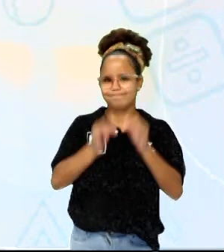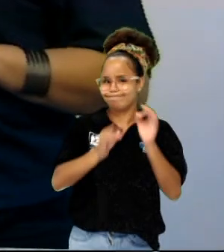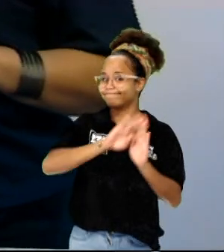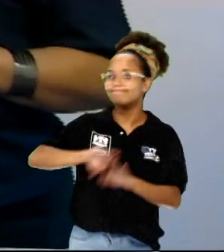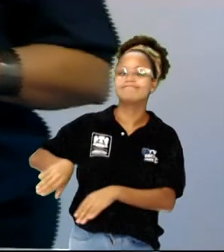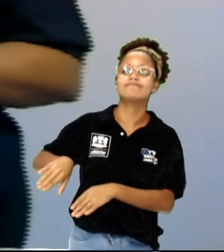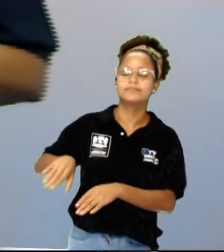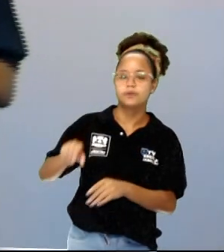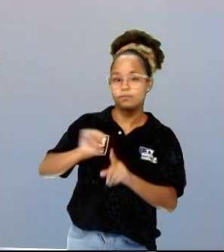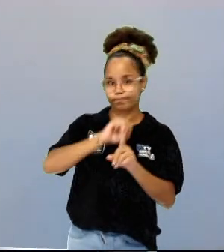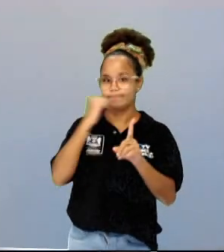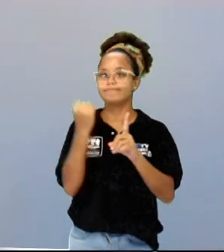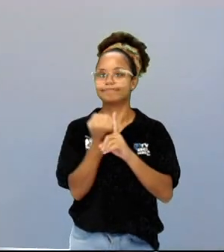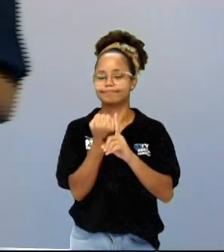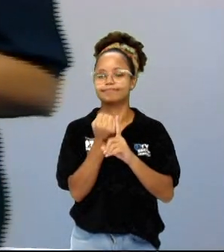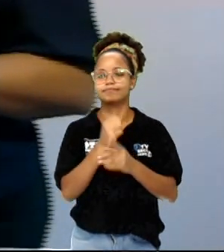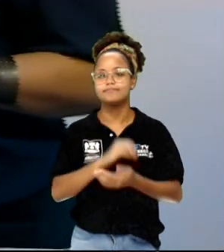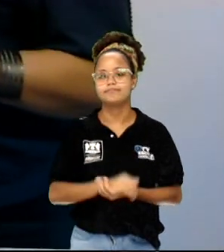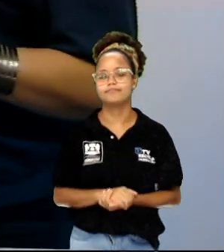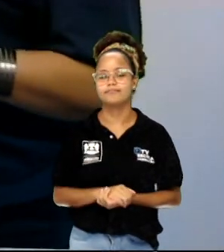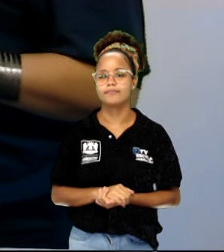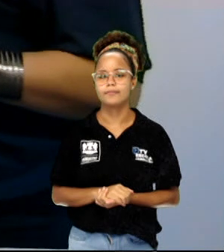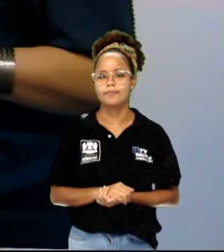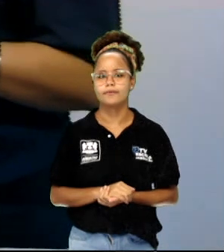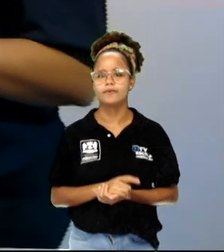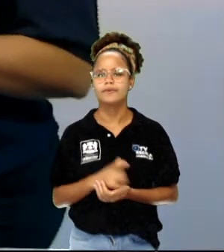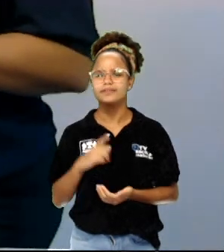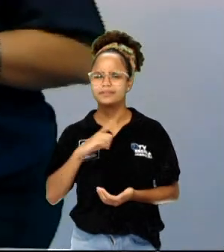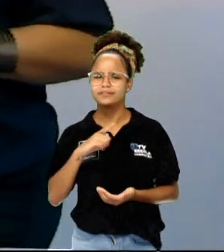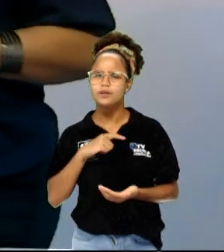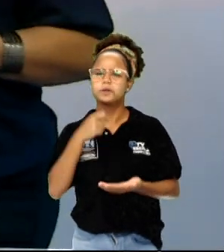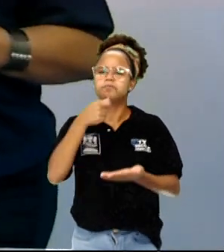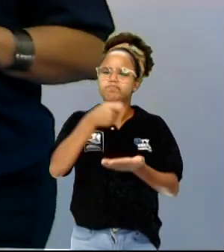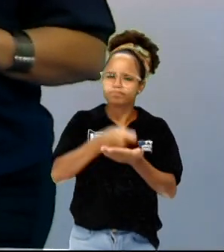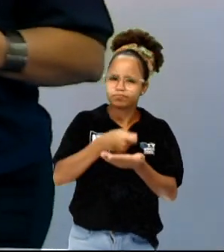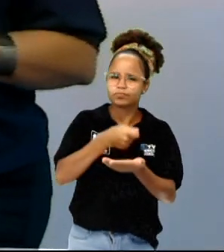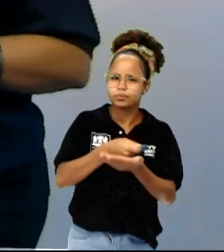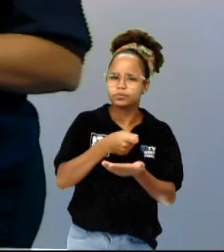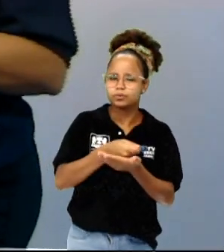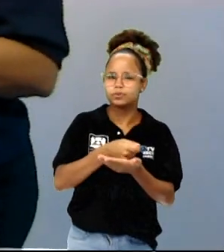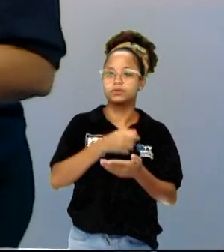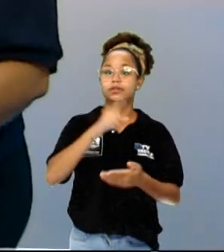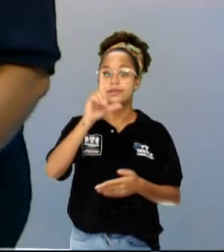sociais, certo? E consolidar o Estado democrático de direito.